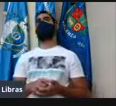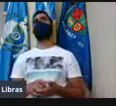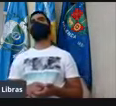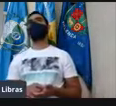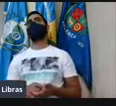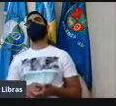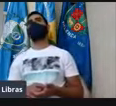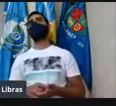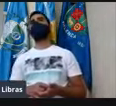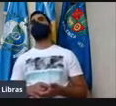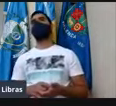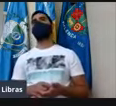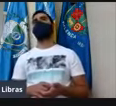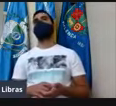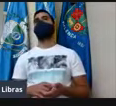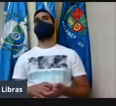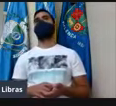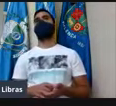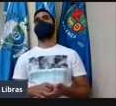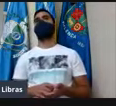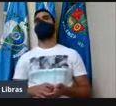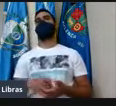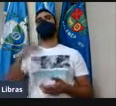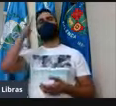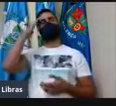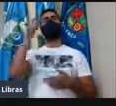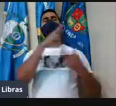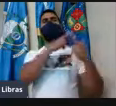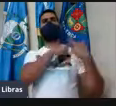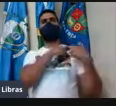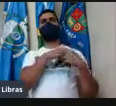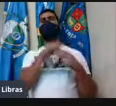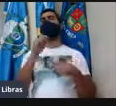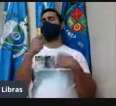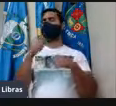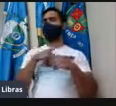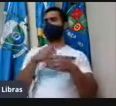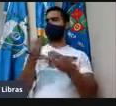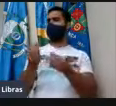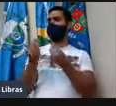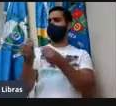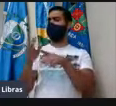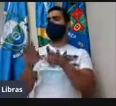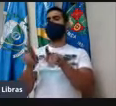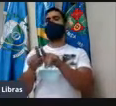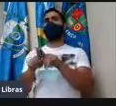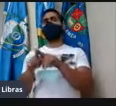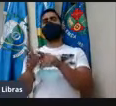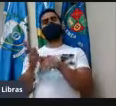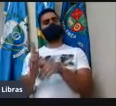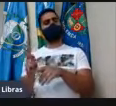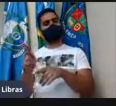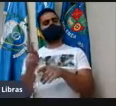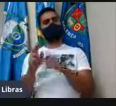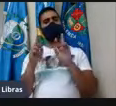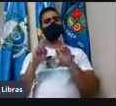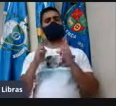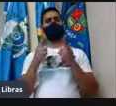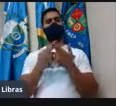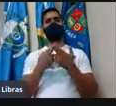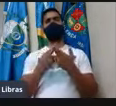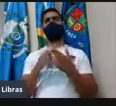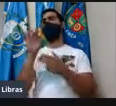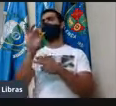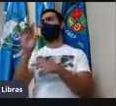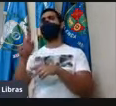O nobre Juarez sabe da responsabilidade dele, o que, que ele tinha que trazer ou não. Então, vamos prosseguir a sessão assim, por favor.